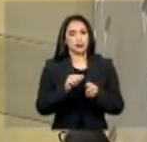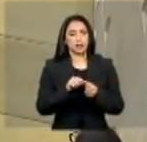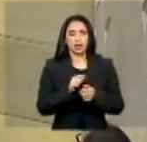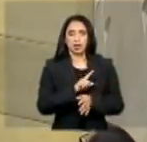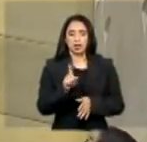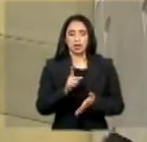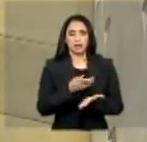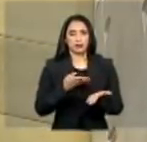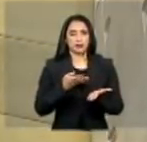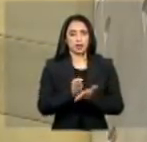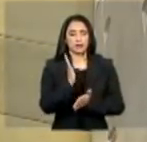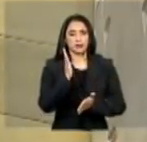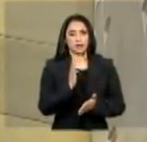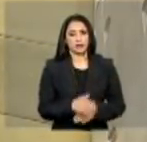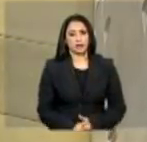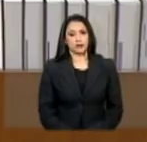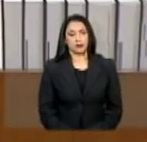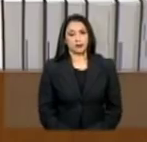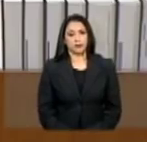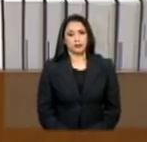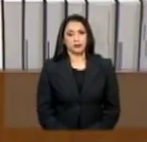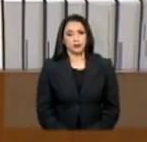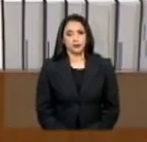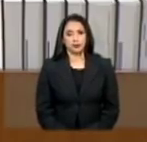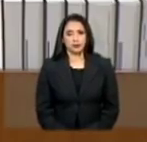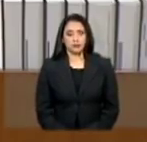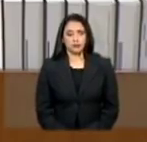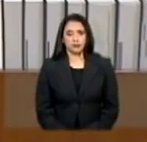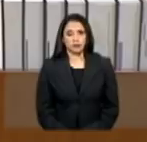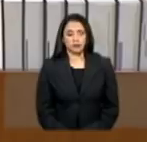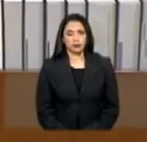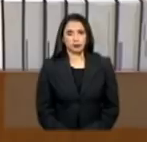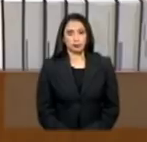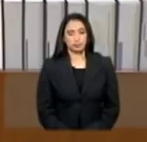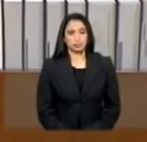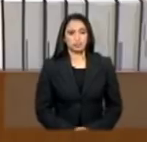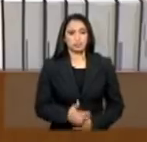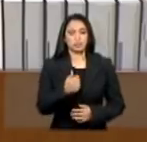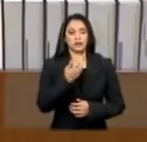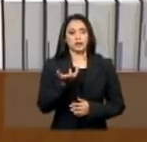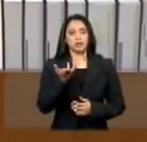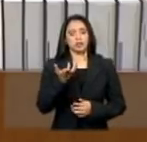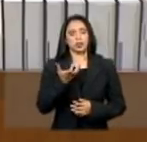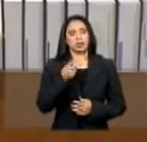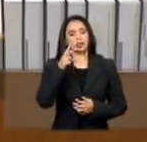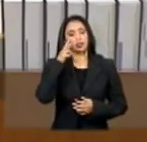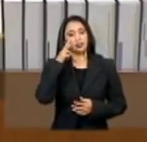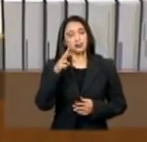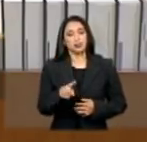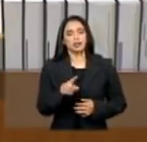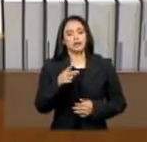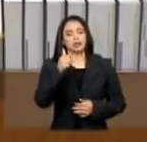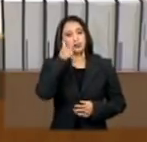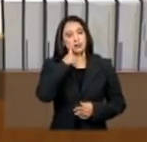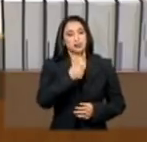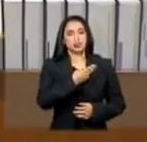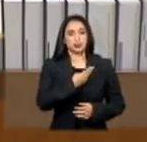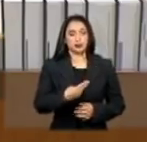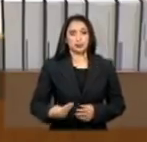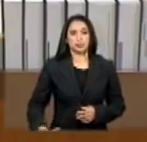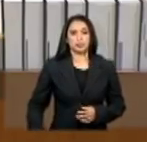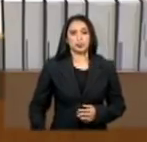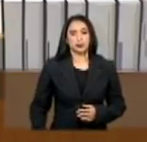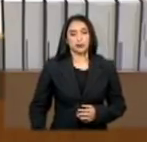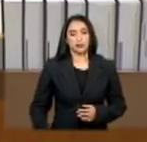declaro ata aprovada eu gostaria de registrar senhoras ministra senhores ministros